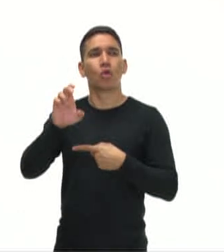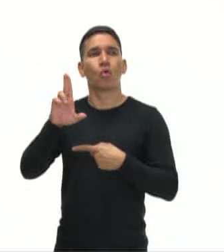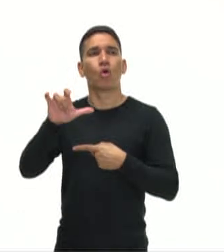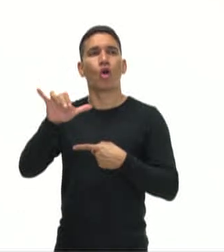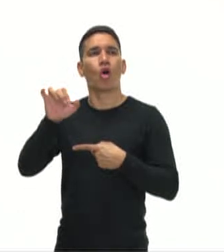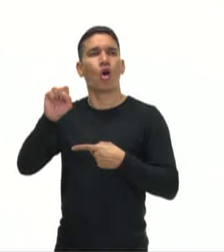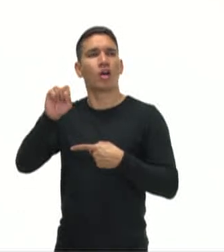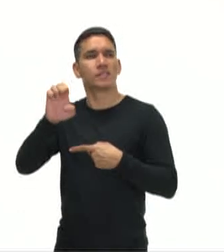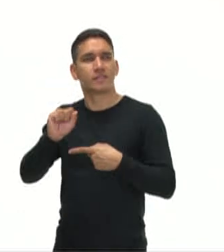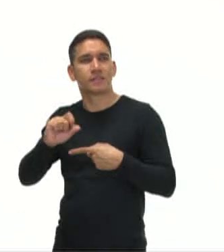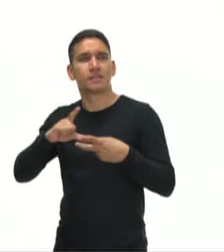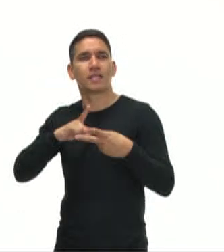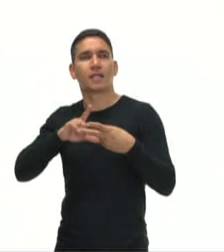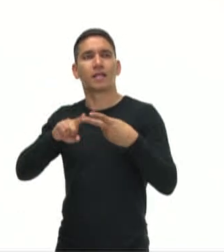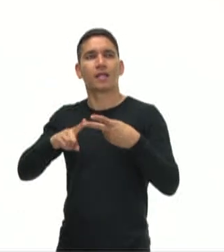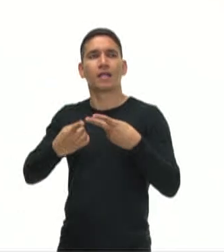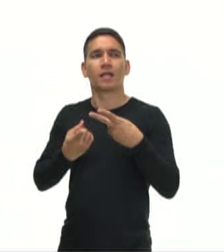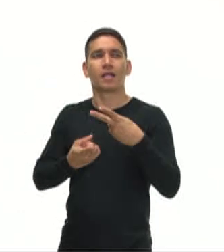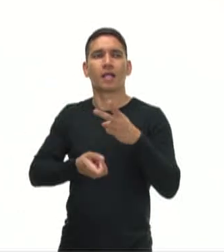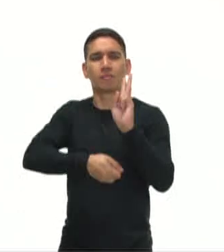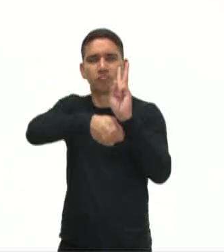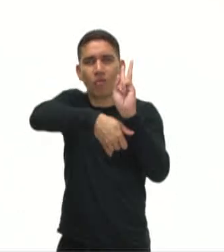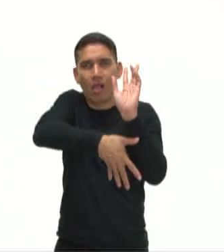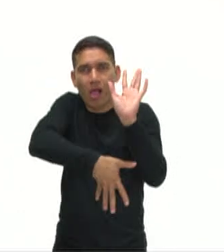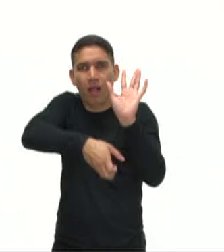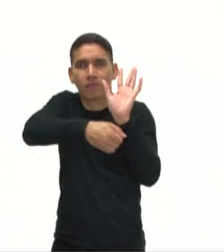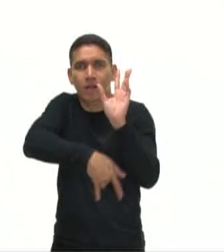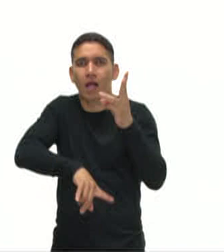proteínas, látex. Agora,